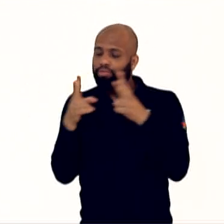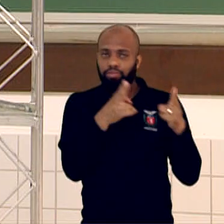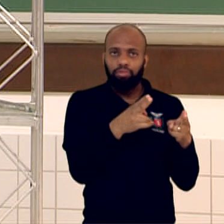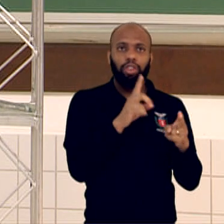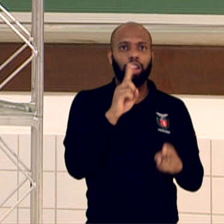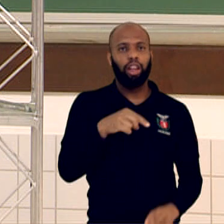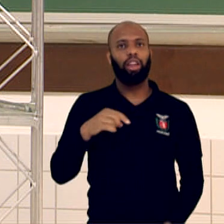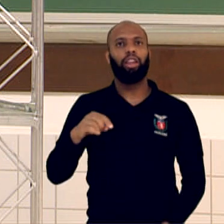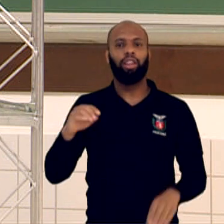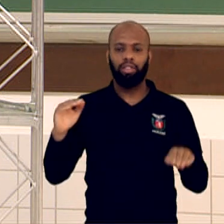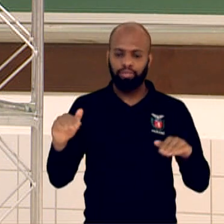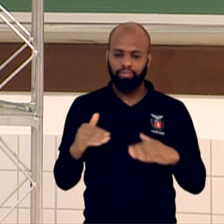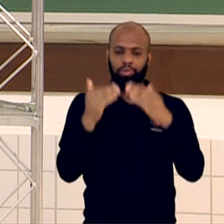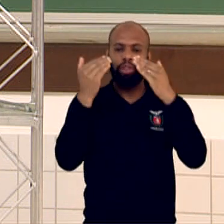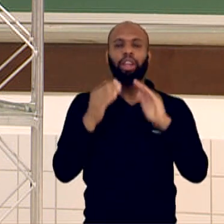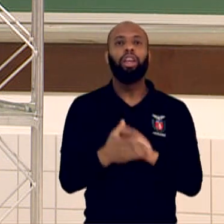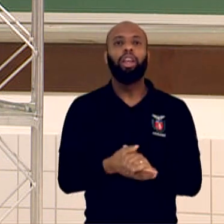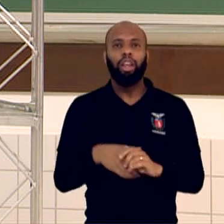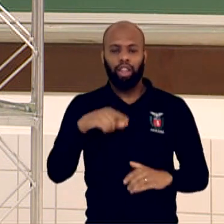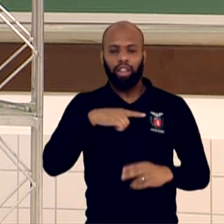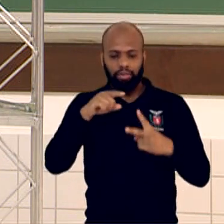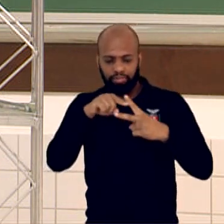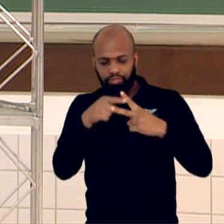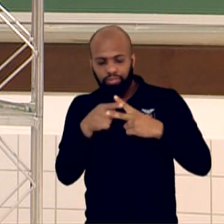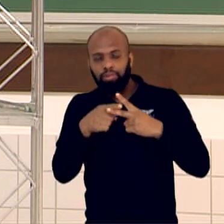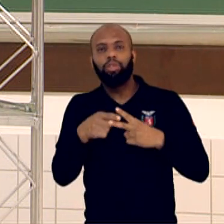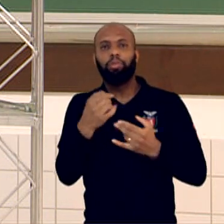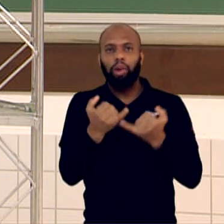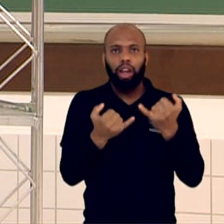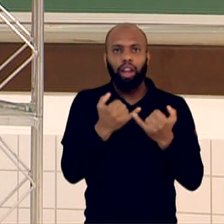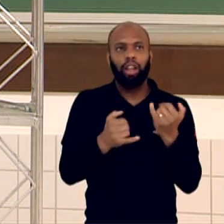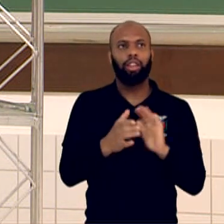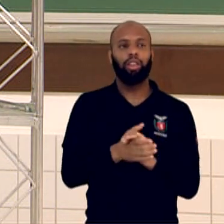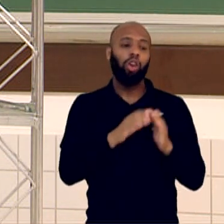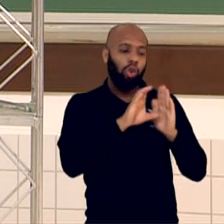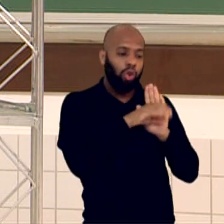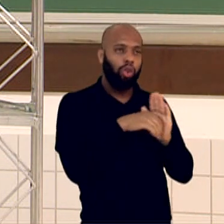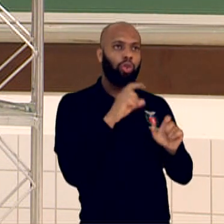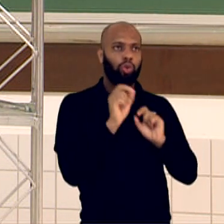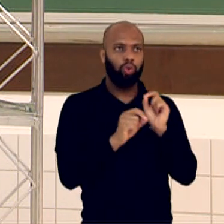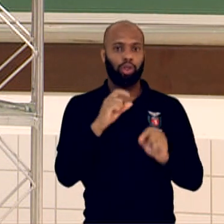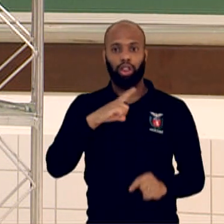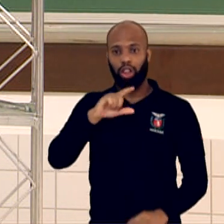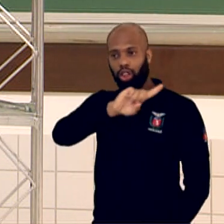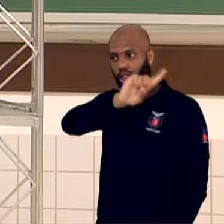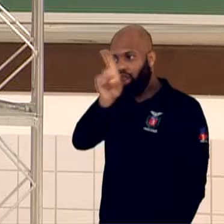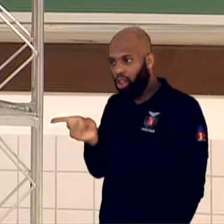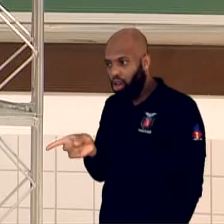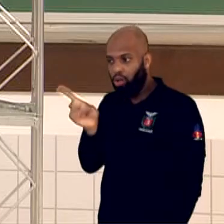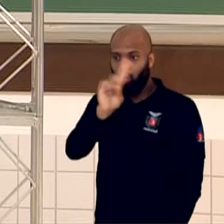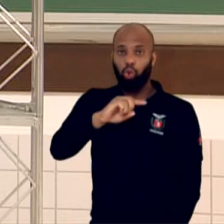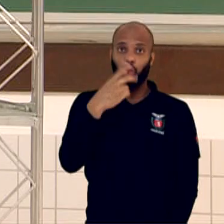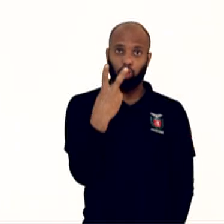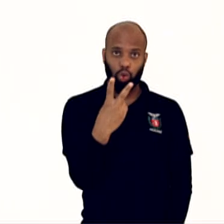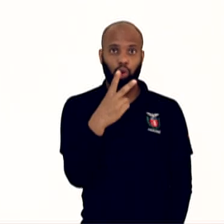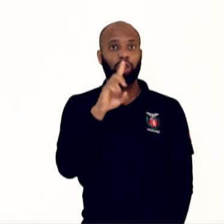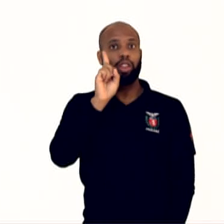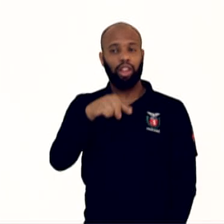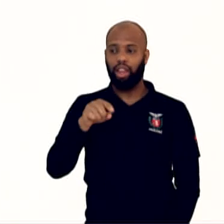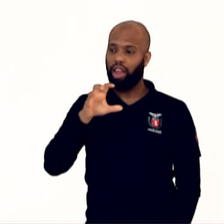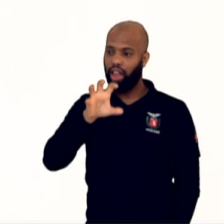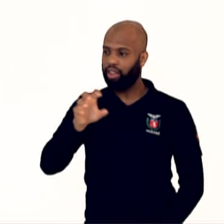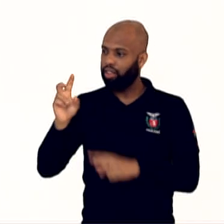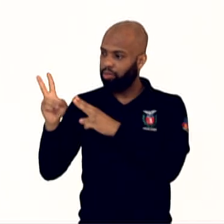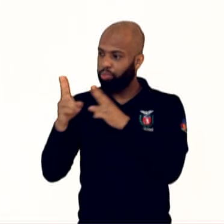forma, têm medidas, né, parecidas, né? E nesse caso, qual que é a definição? Dois arcos são côngruos quando possuem